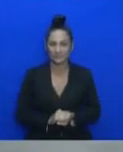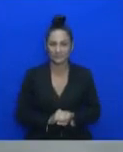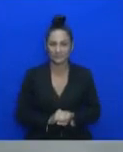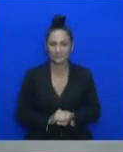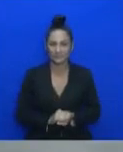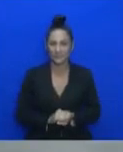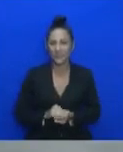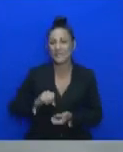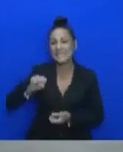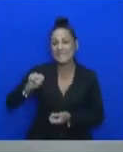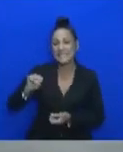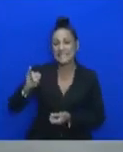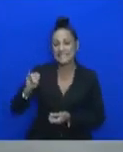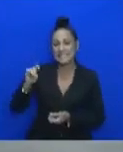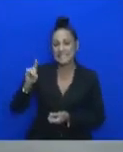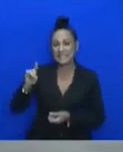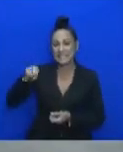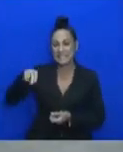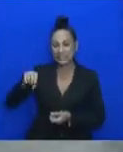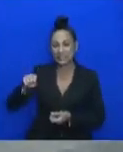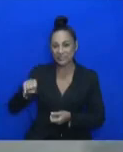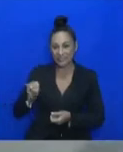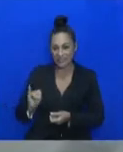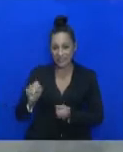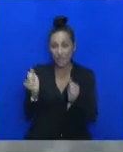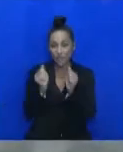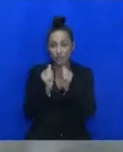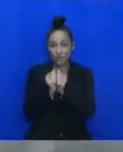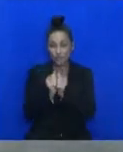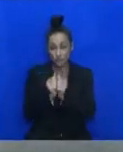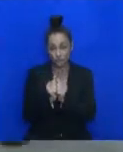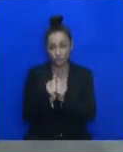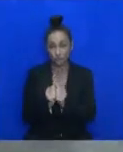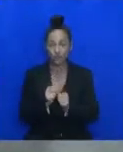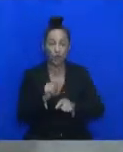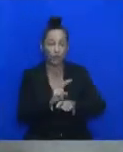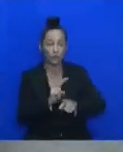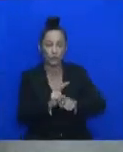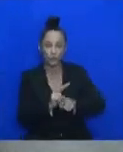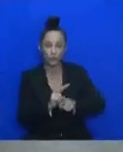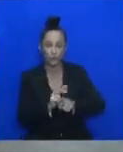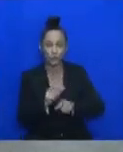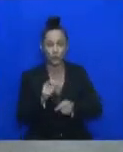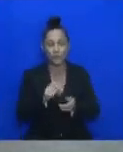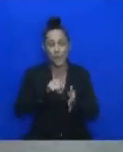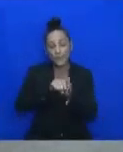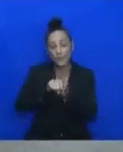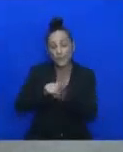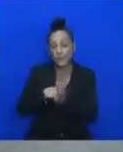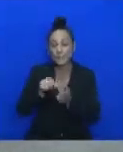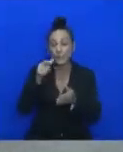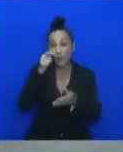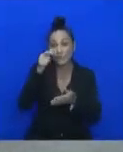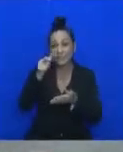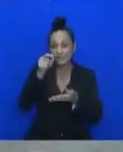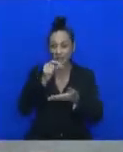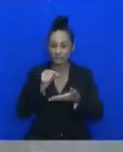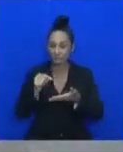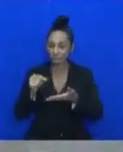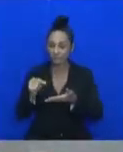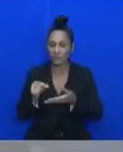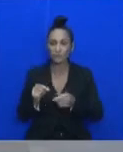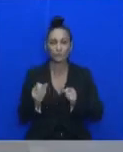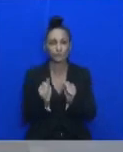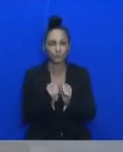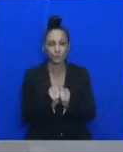O Sidney, nosso colega da Caixa, fará juntamente com os auditores a consulta dos dados antes da abertura da maleta. Por favor, Sidney. Boa tarde,